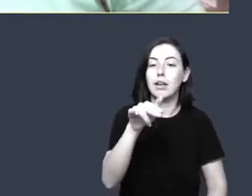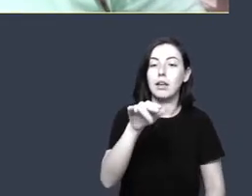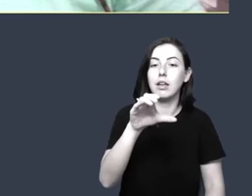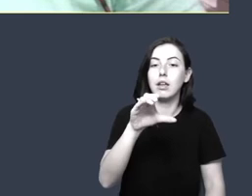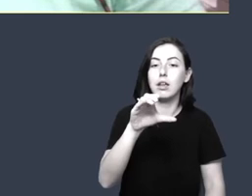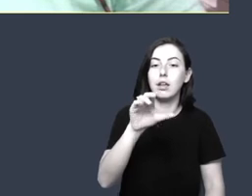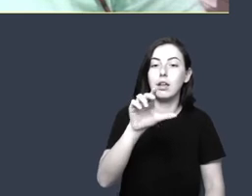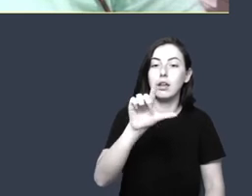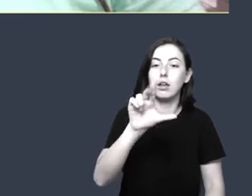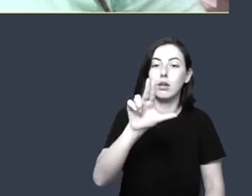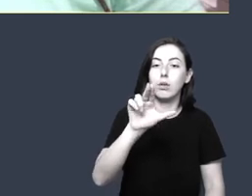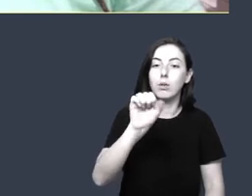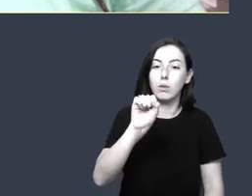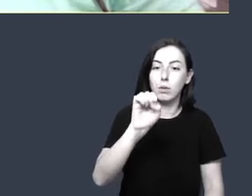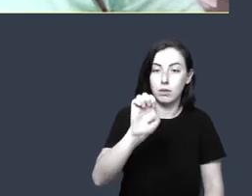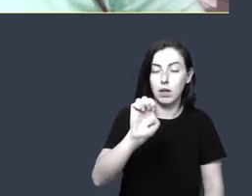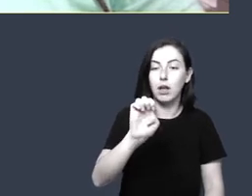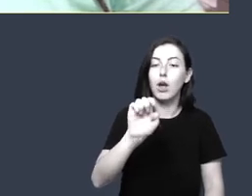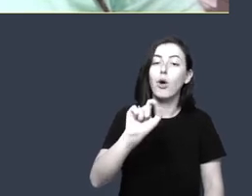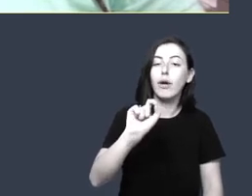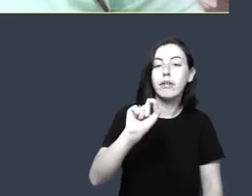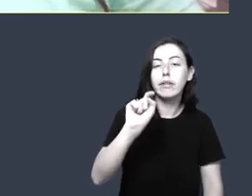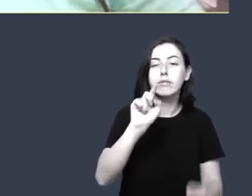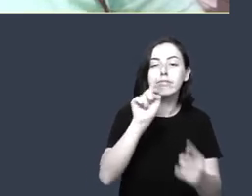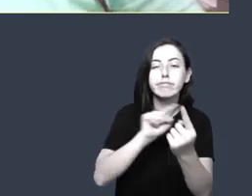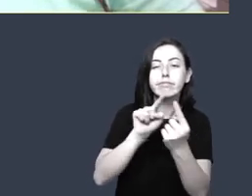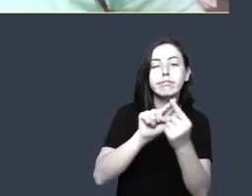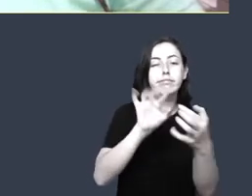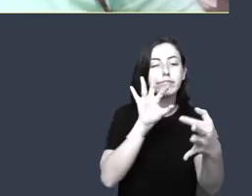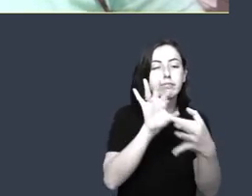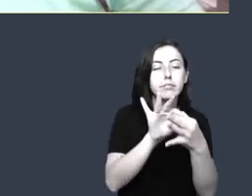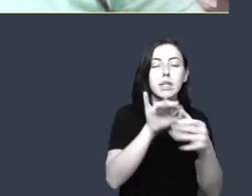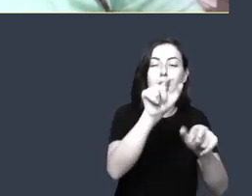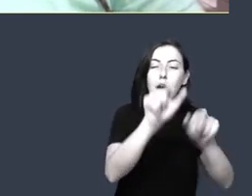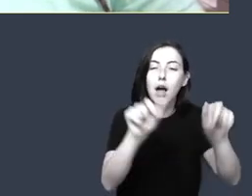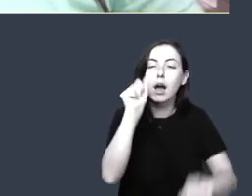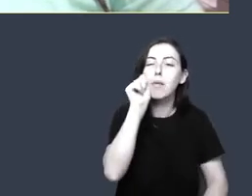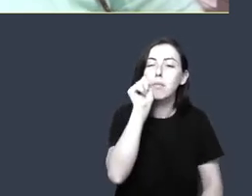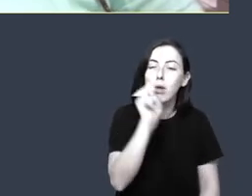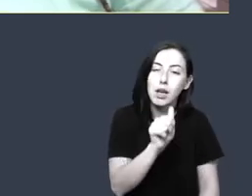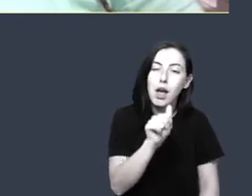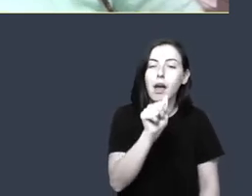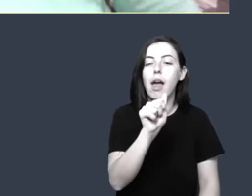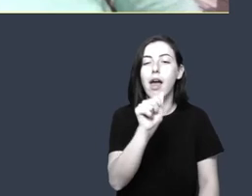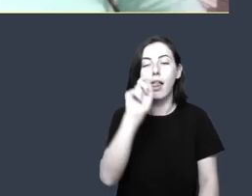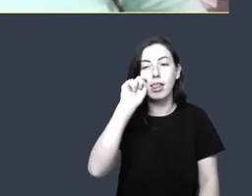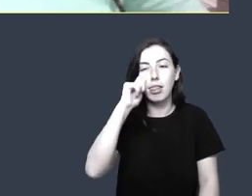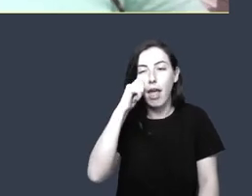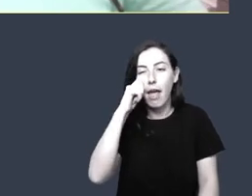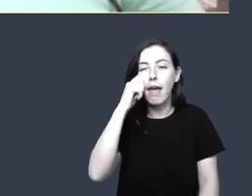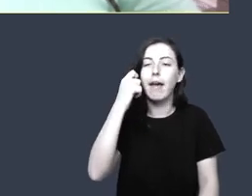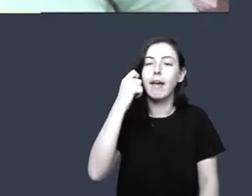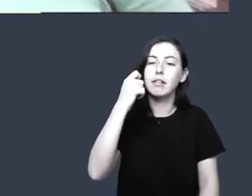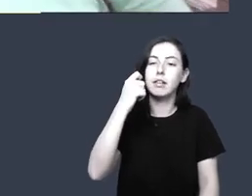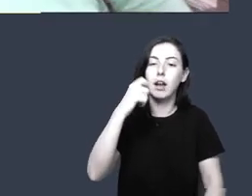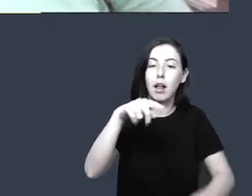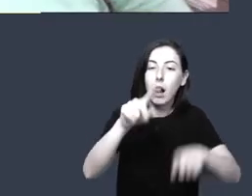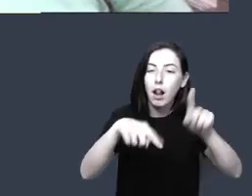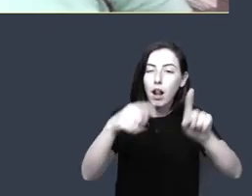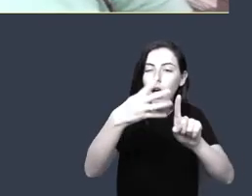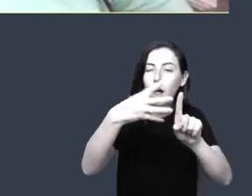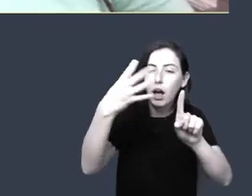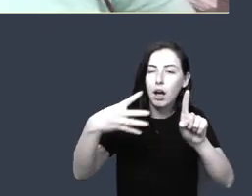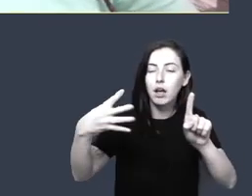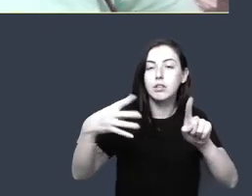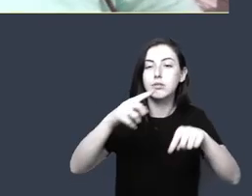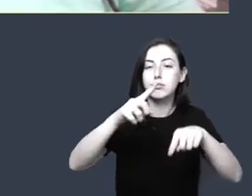conectar mulheres, pessoas negras, pessoas LGBT+, tudo em prol de um objetivo que, no final